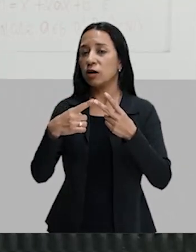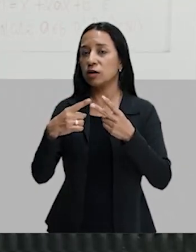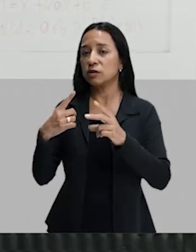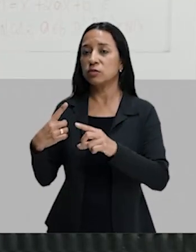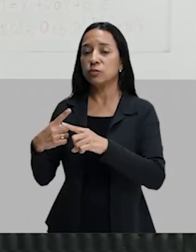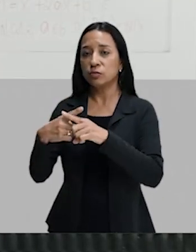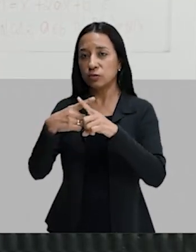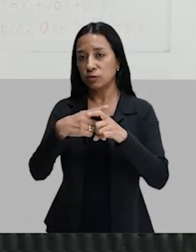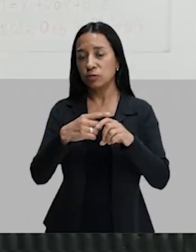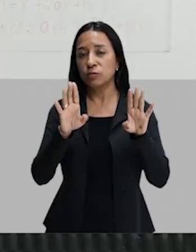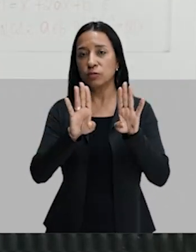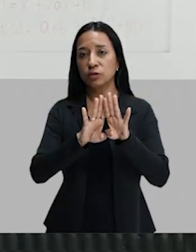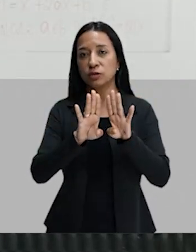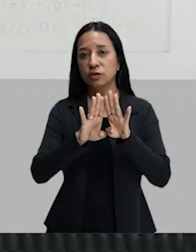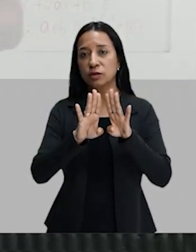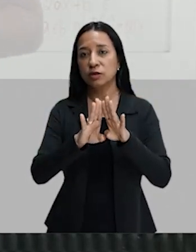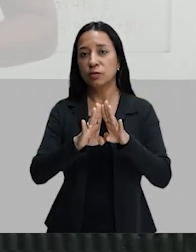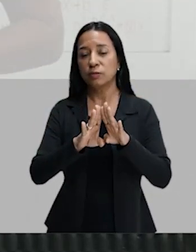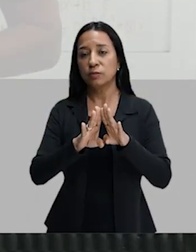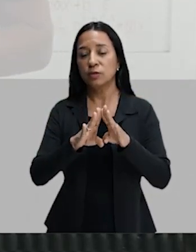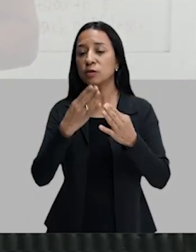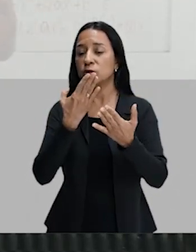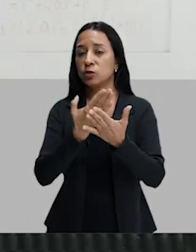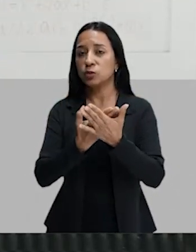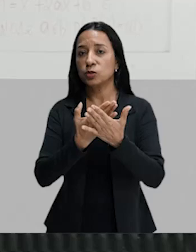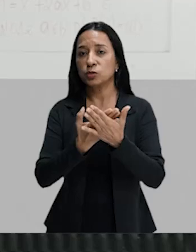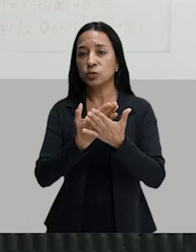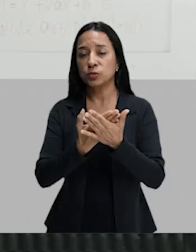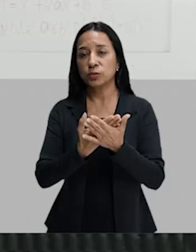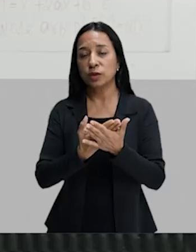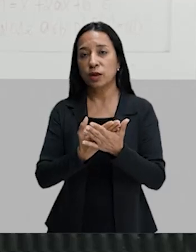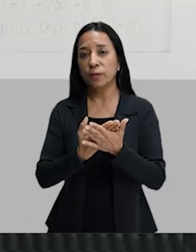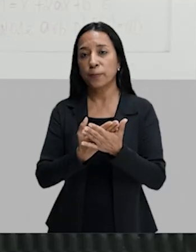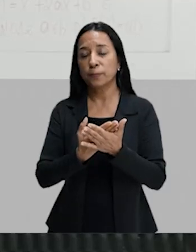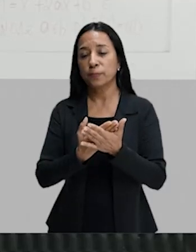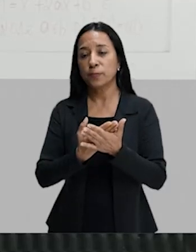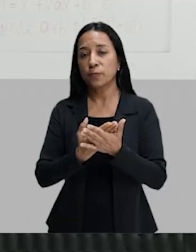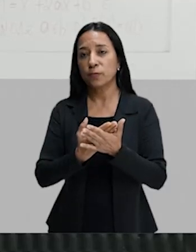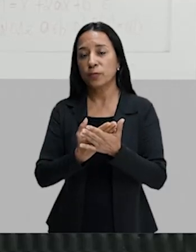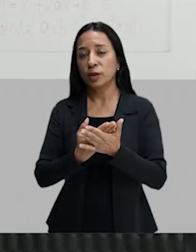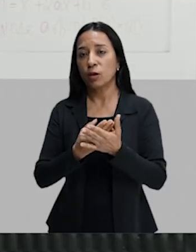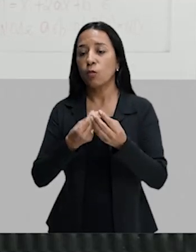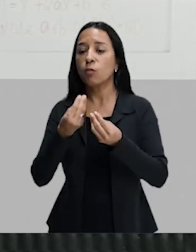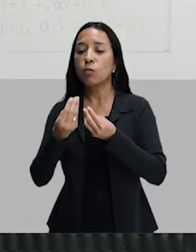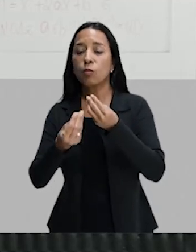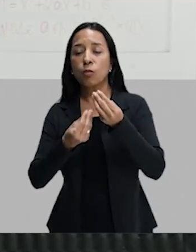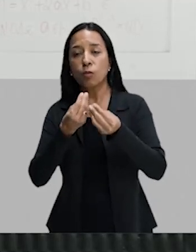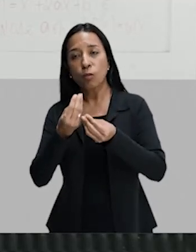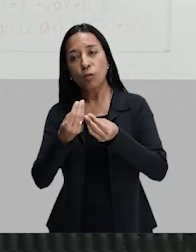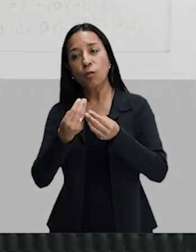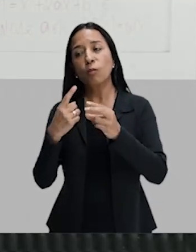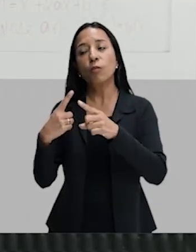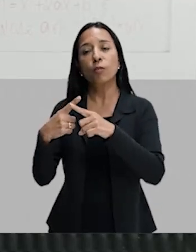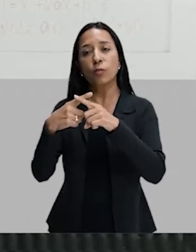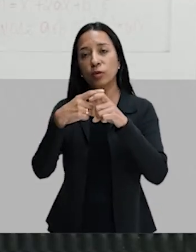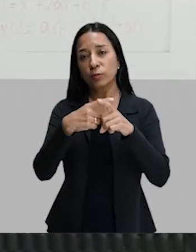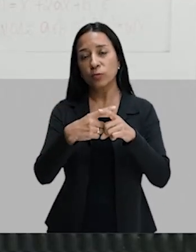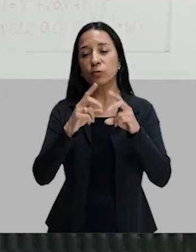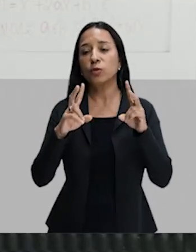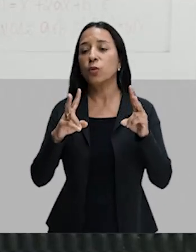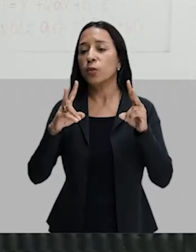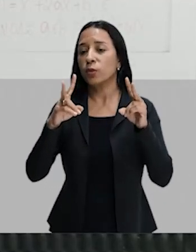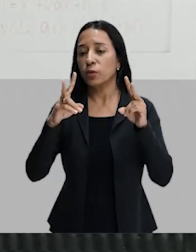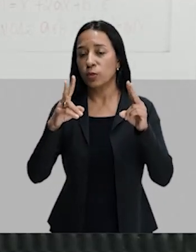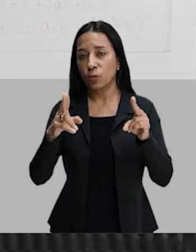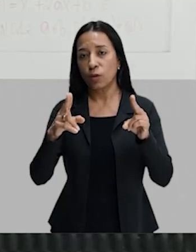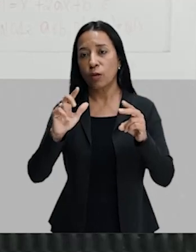Vamos também ver as condições para que um polinômio seja igual ao outro, sejam idênticos, né? A gente fala